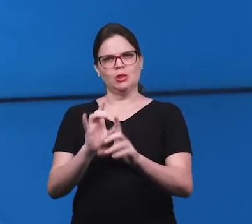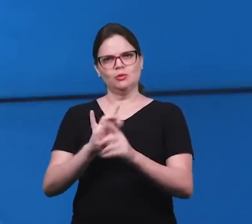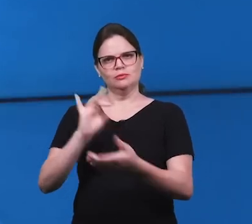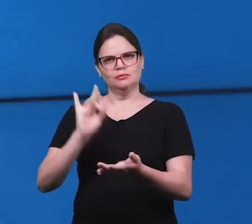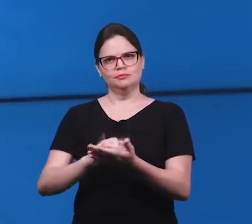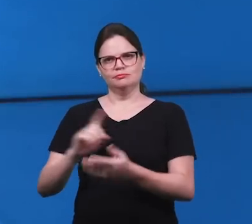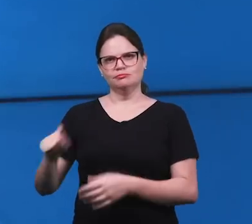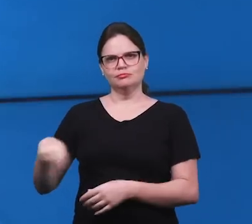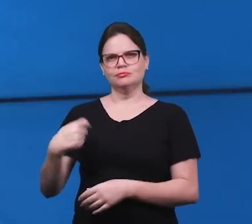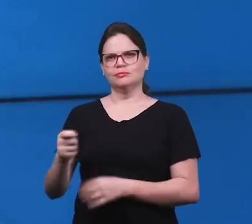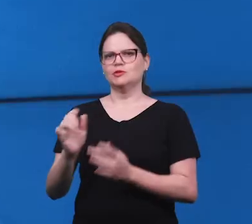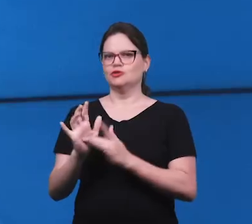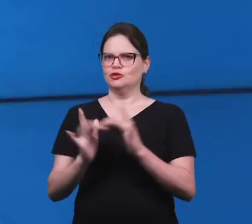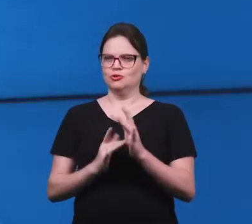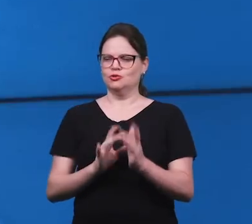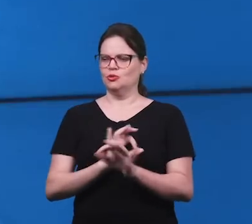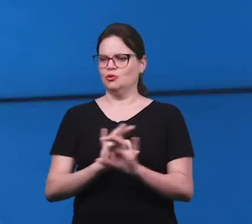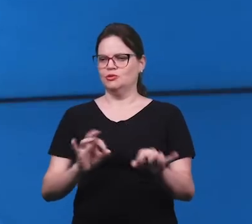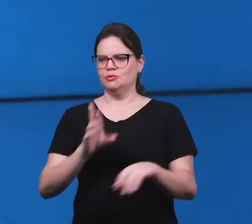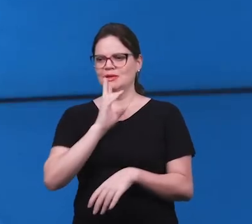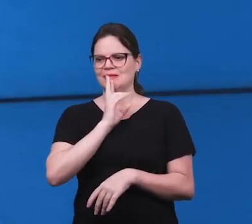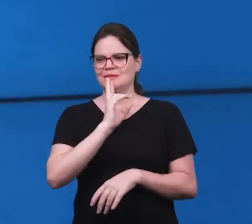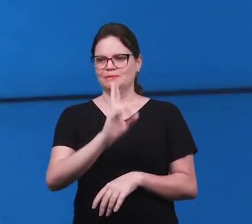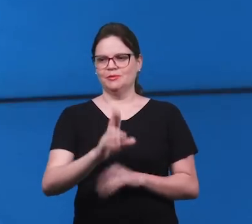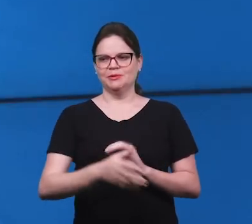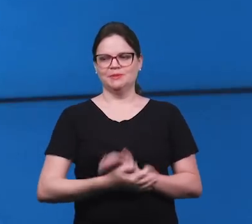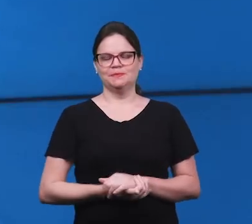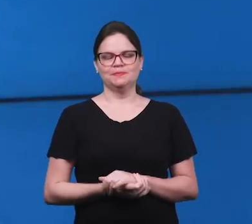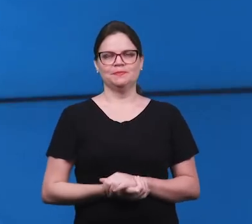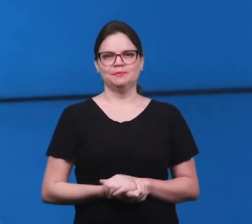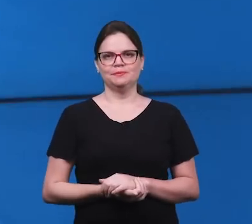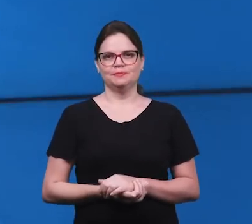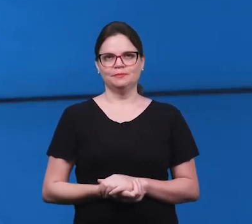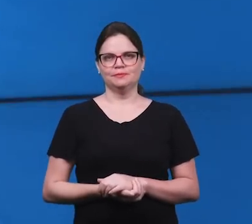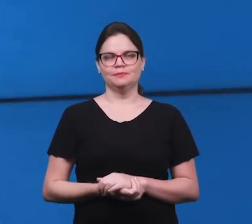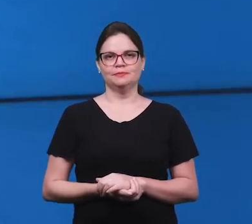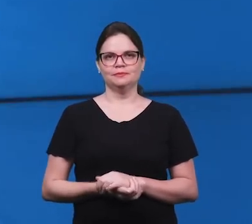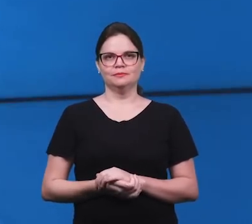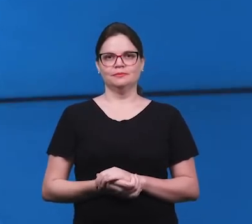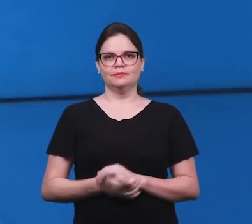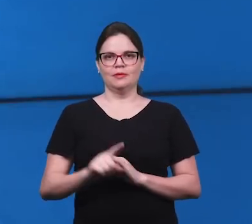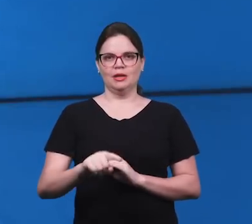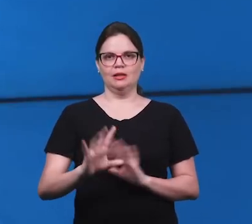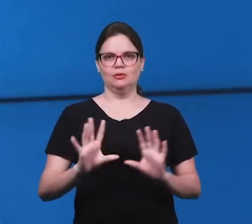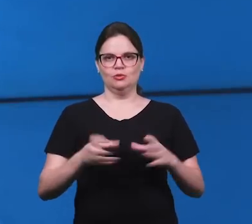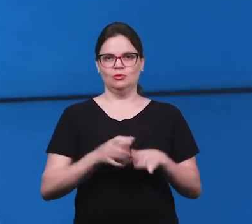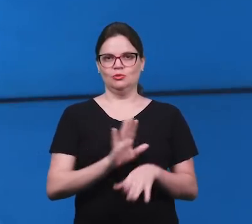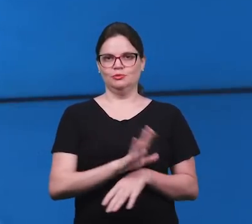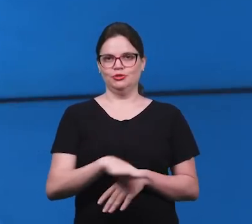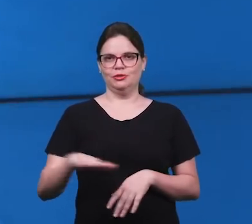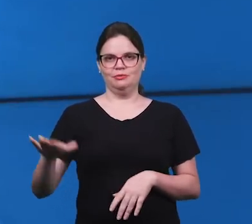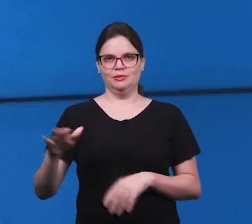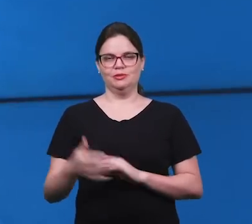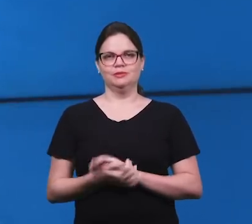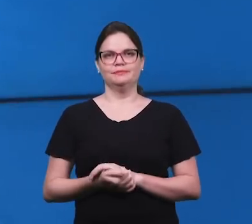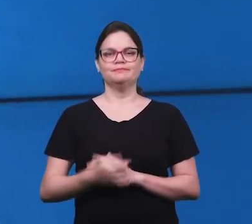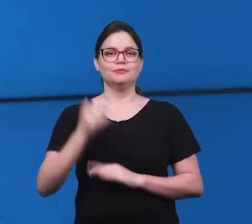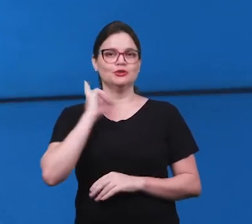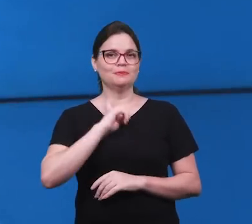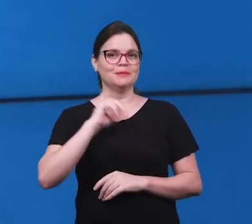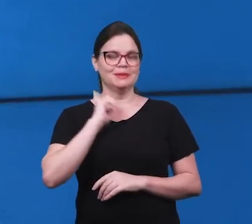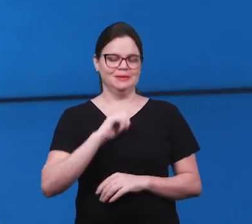na verdade que é Jesus. Que resposta muito bem colocada ali na classe de intermediários lá